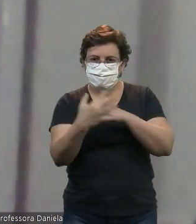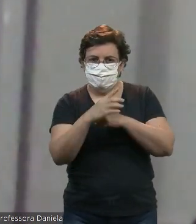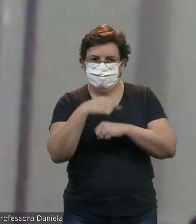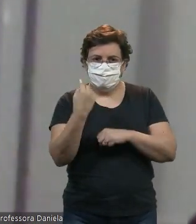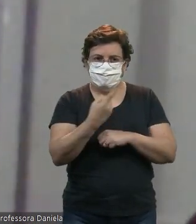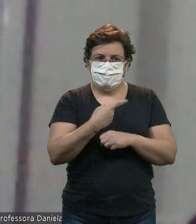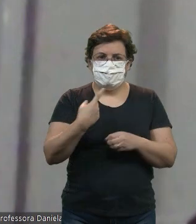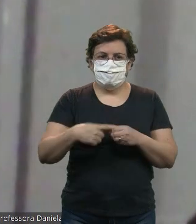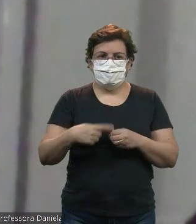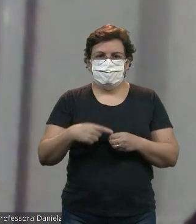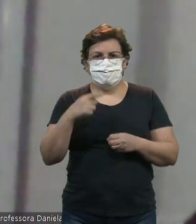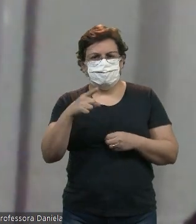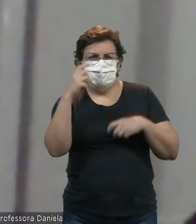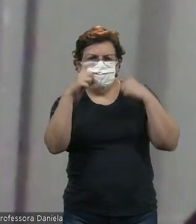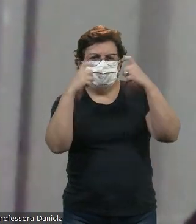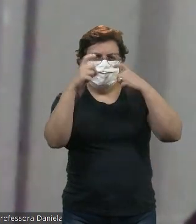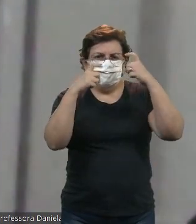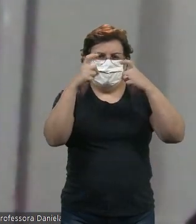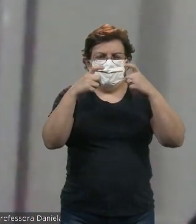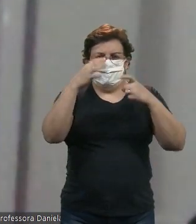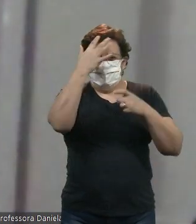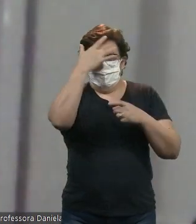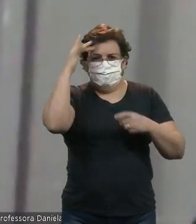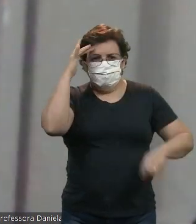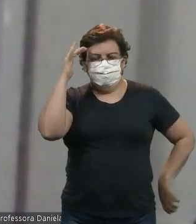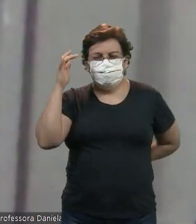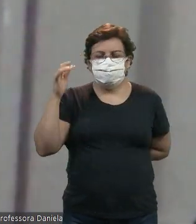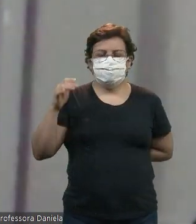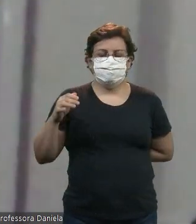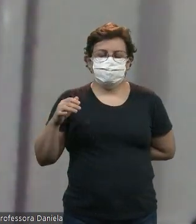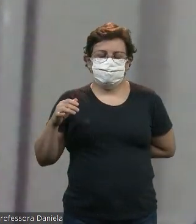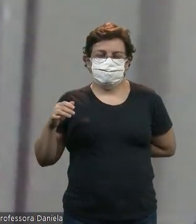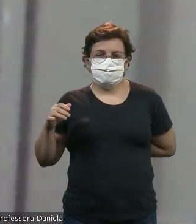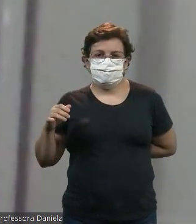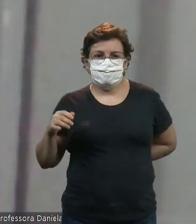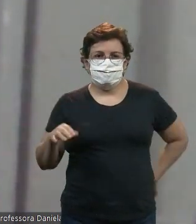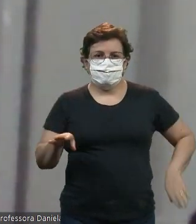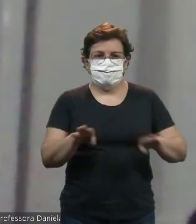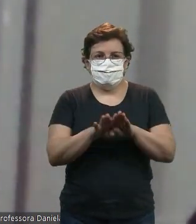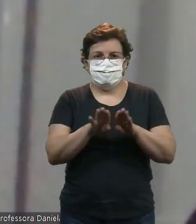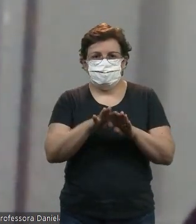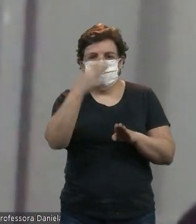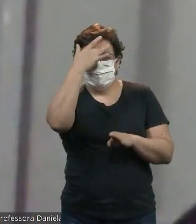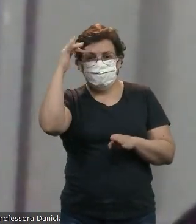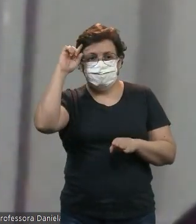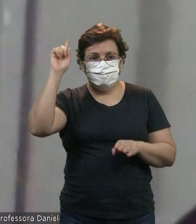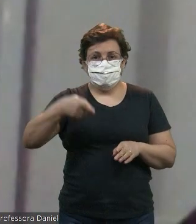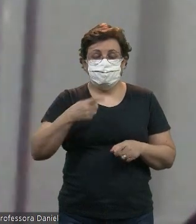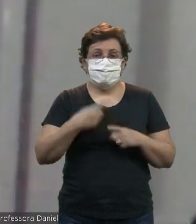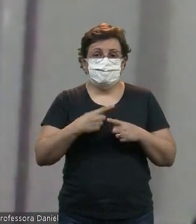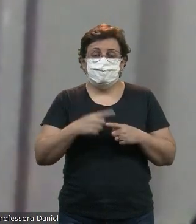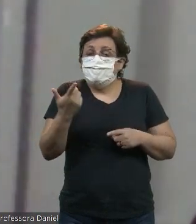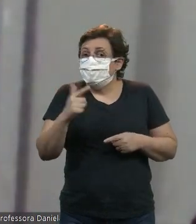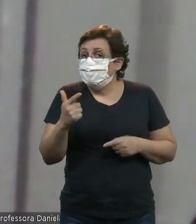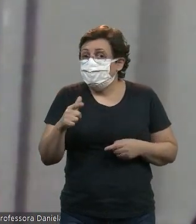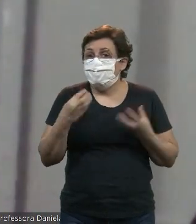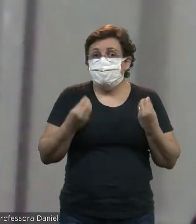cidade. Isso preocupou a moradora e as pessoas que mandaram, porque não tem como